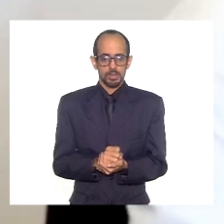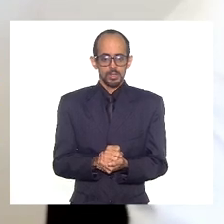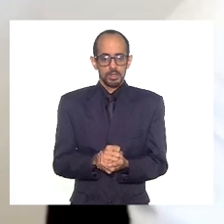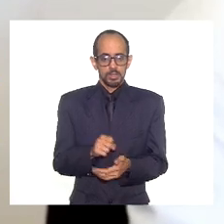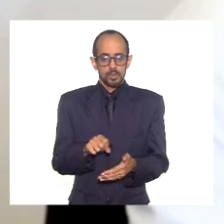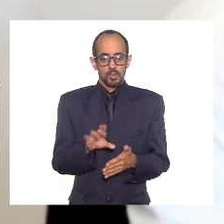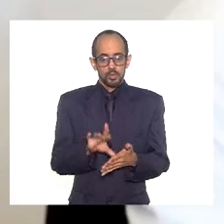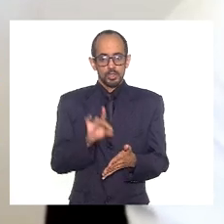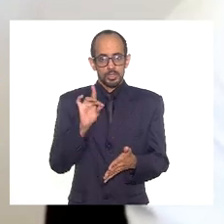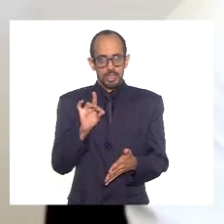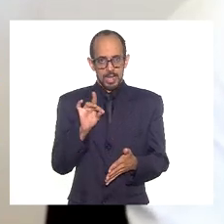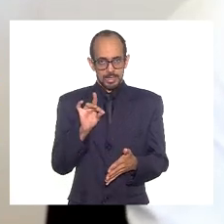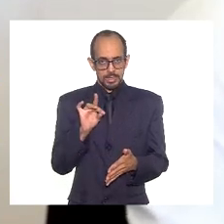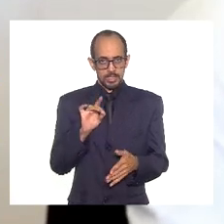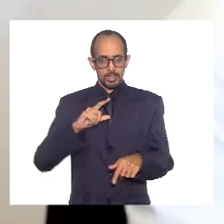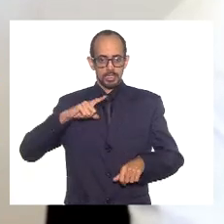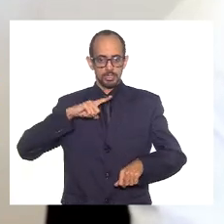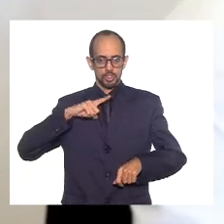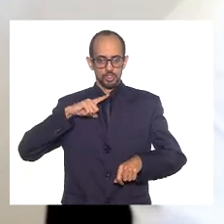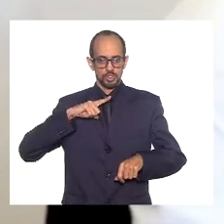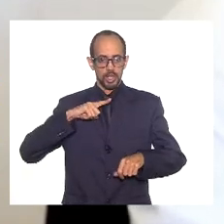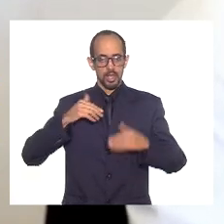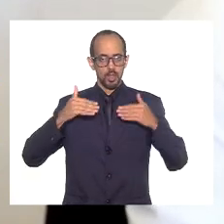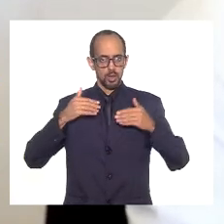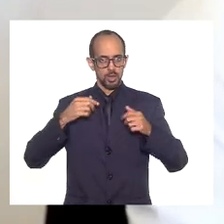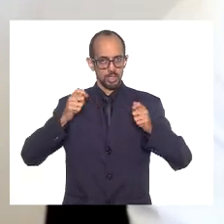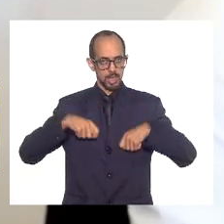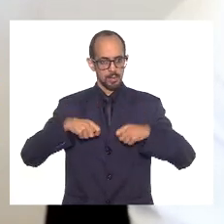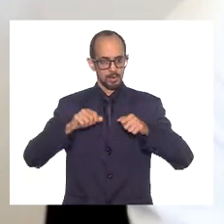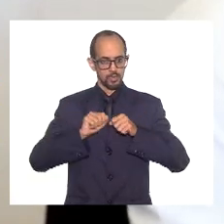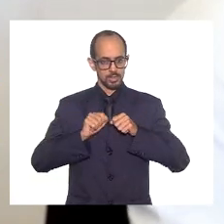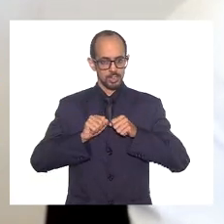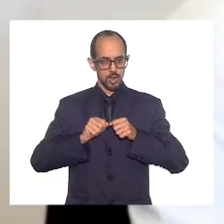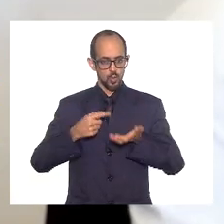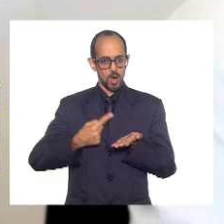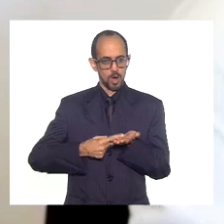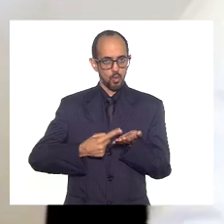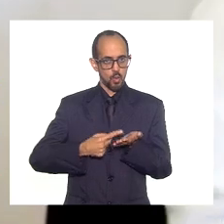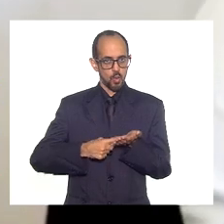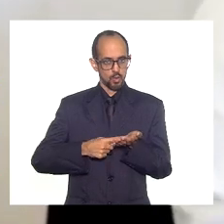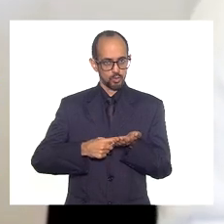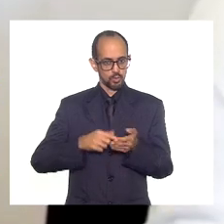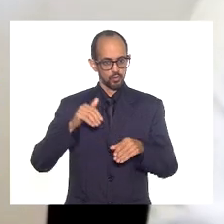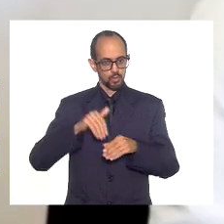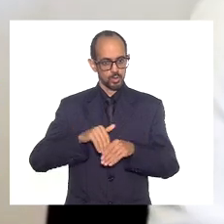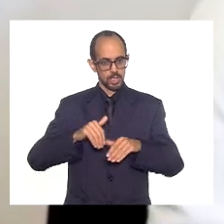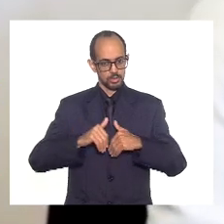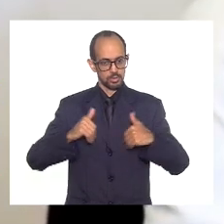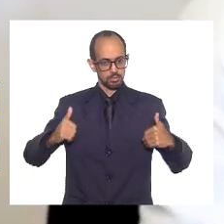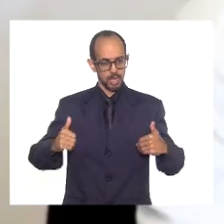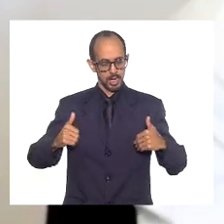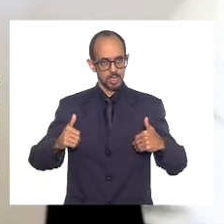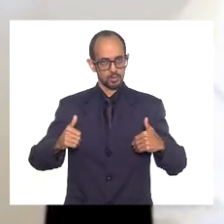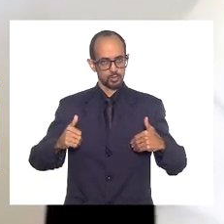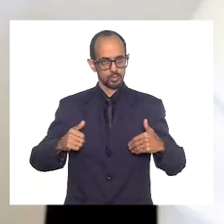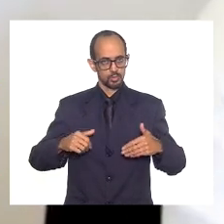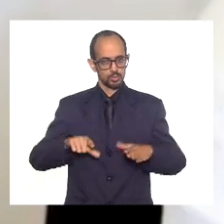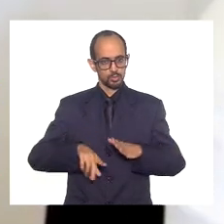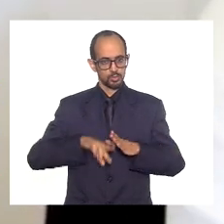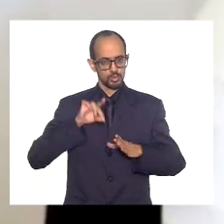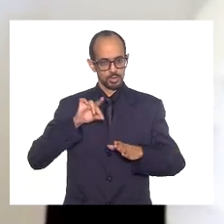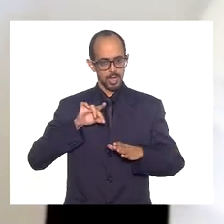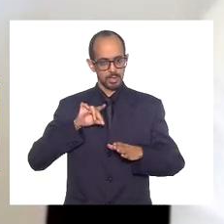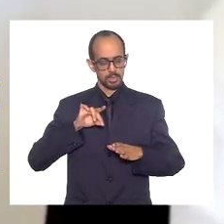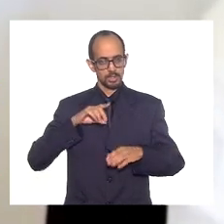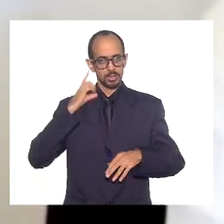gente consegue fazer algum acordo de votarmos ou então encaminharmos tudo junto e votarmos separadamente os destaques? Sim ou não,